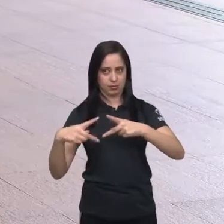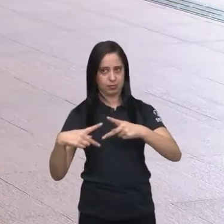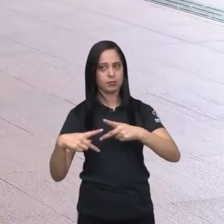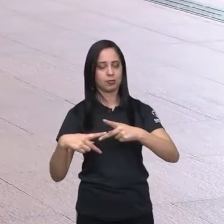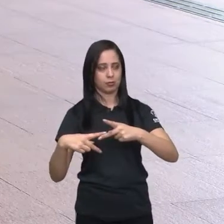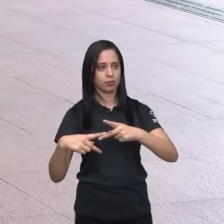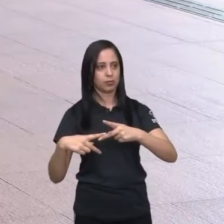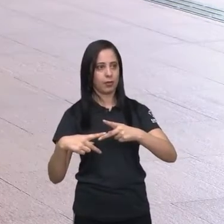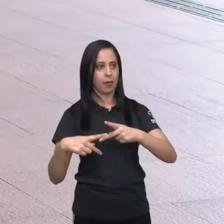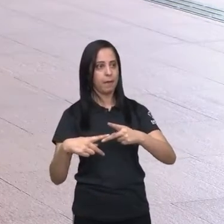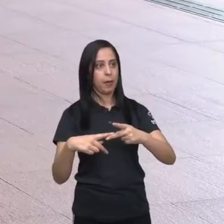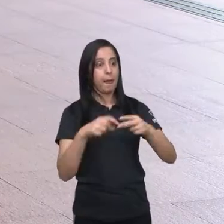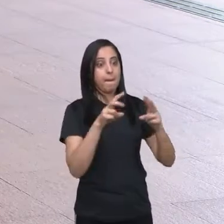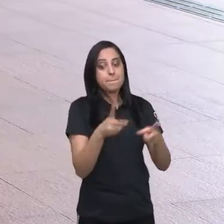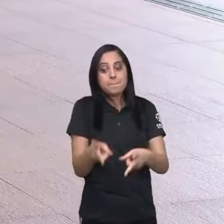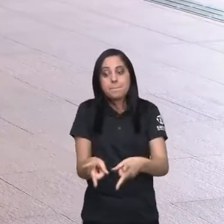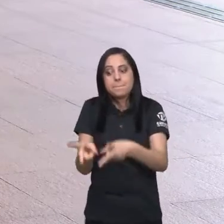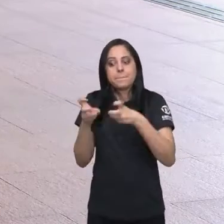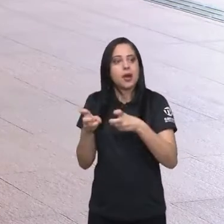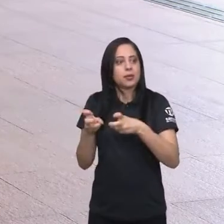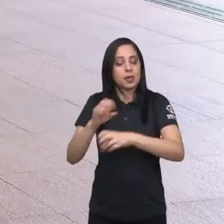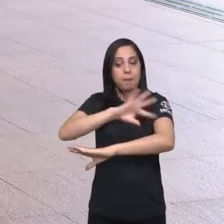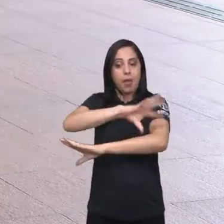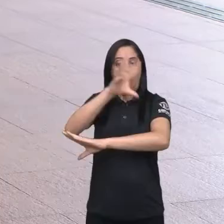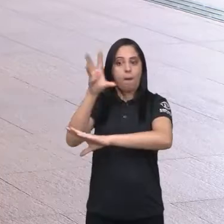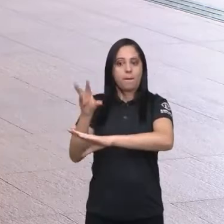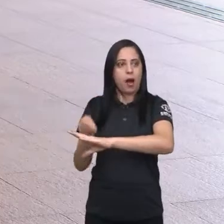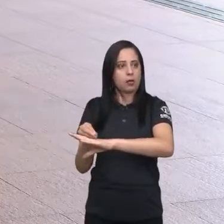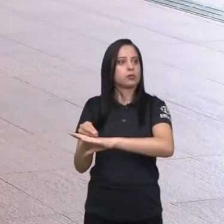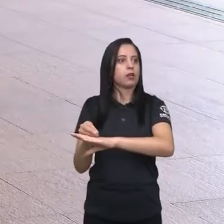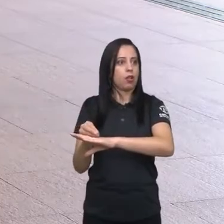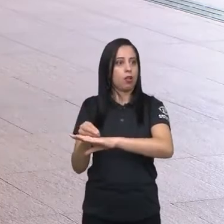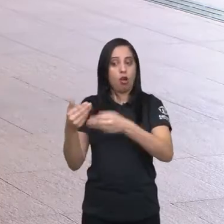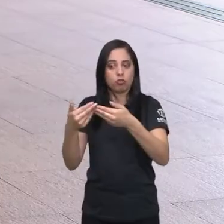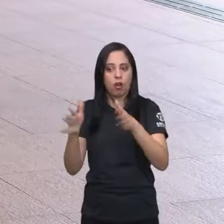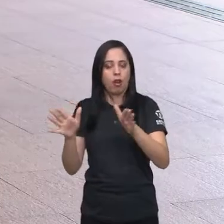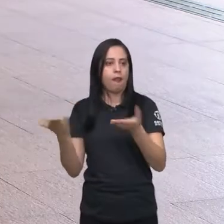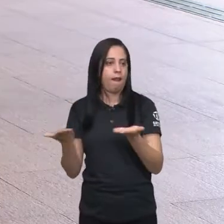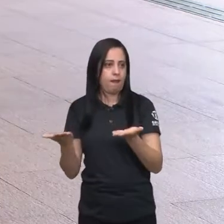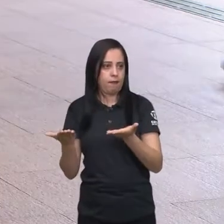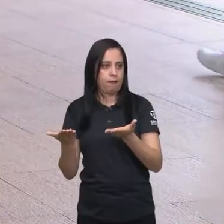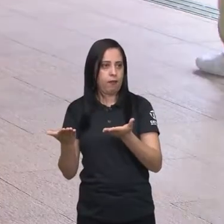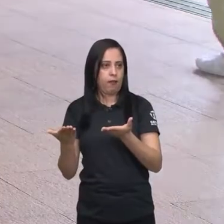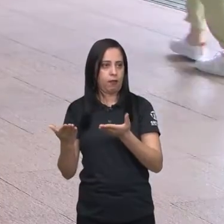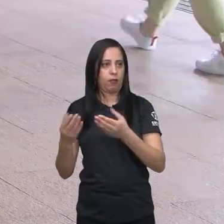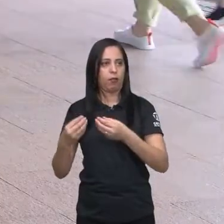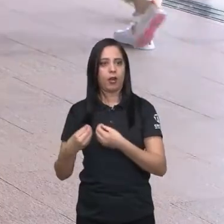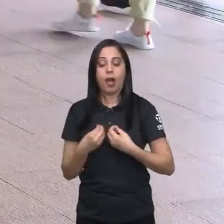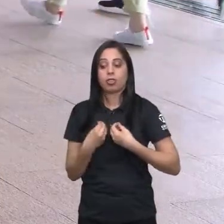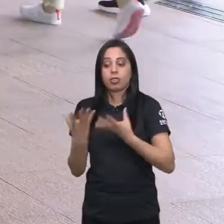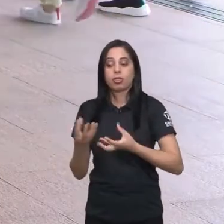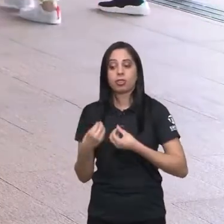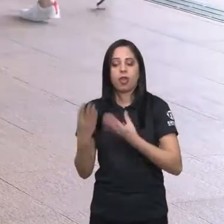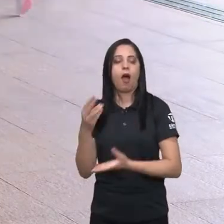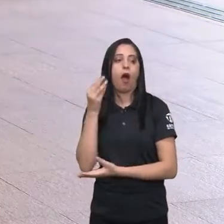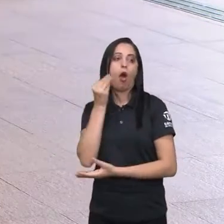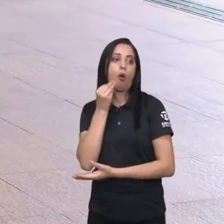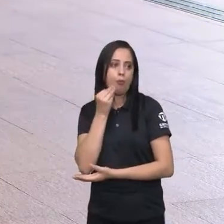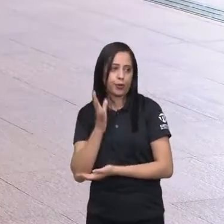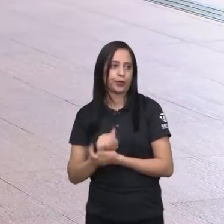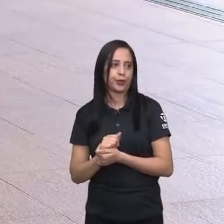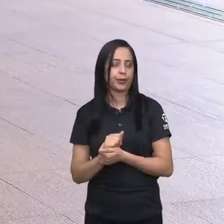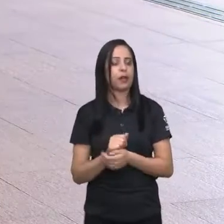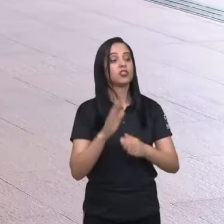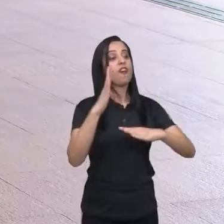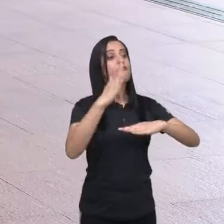Aqui veio o arranjo produtivo local e o parque tecnológico a partir do momento em que ele se abriu também para o mercado do